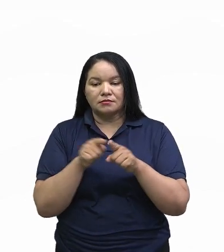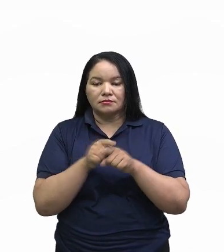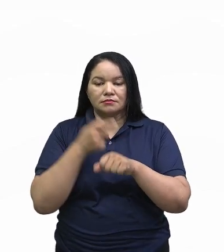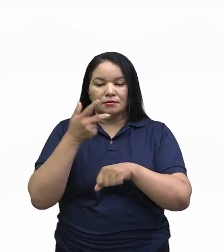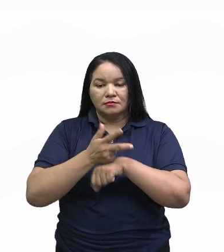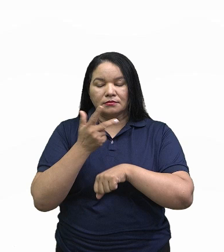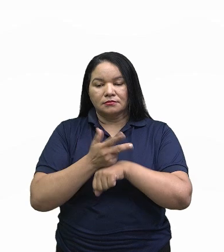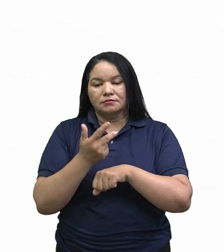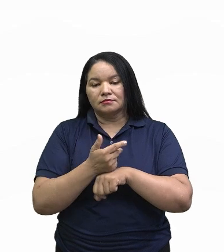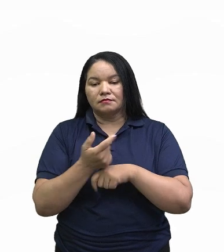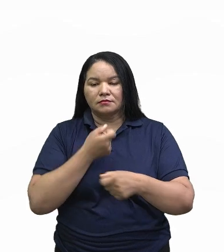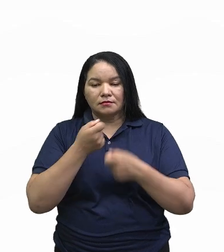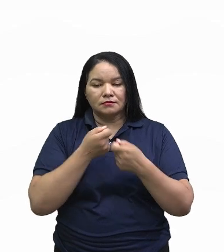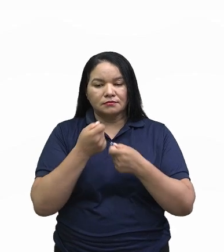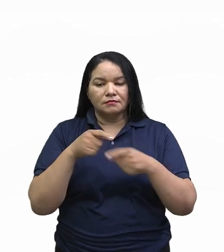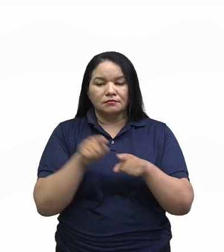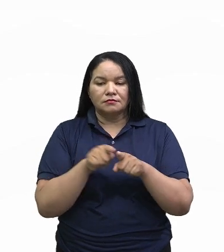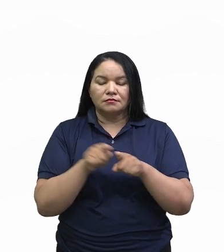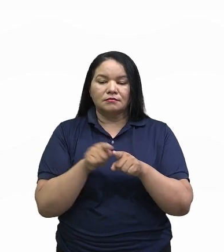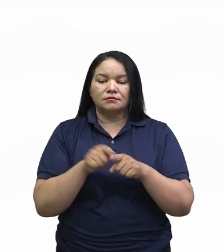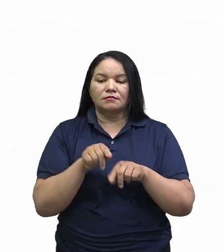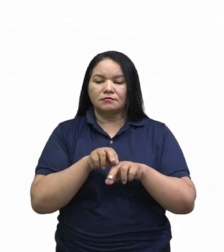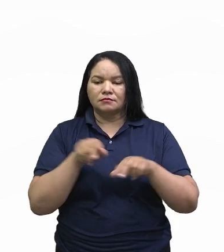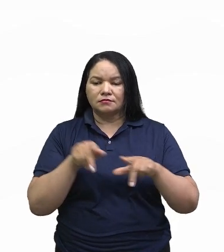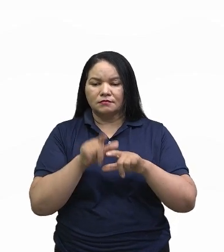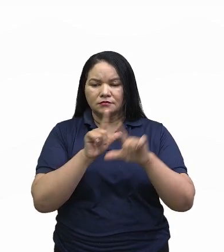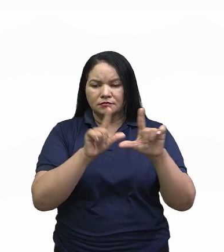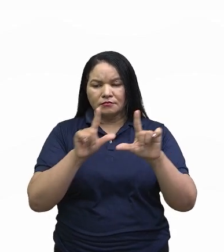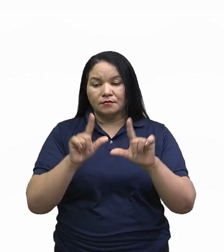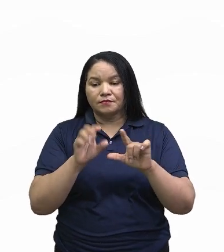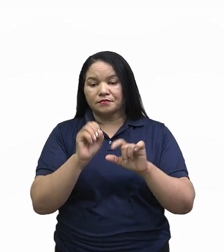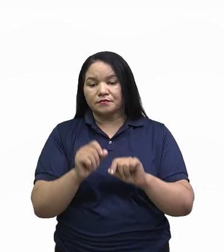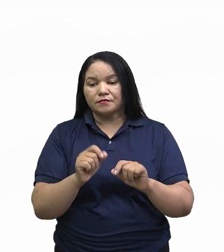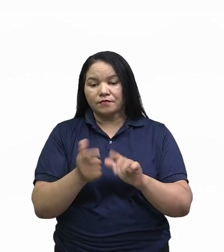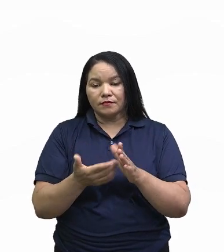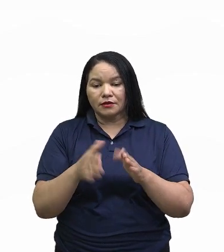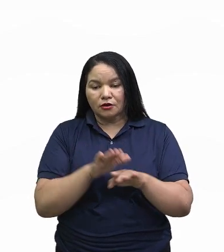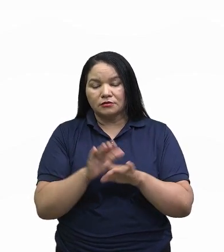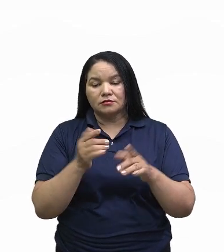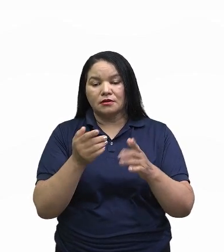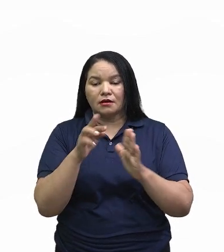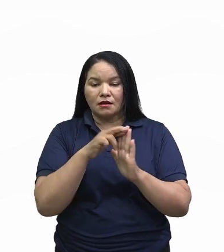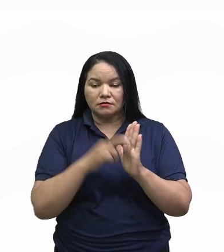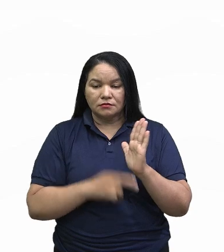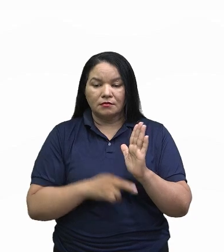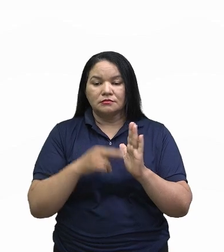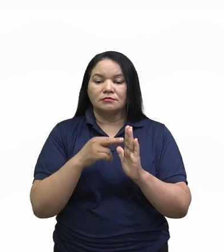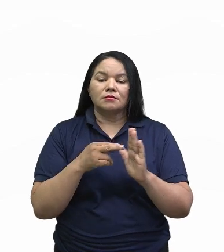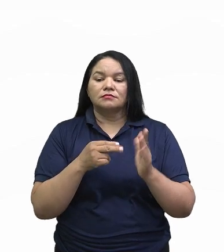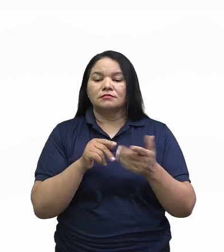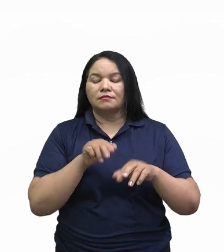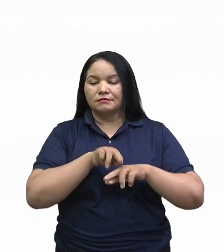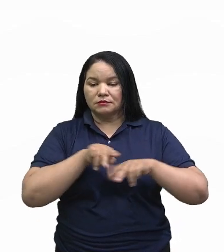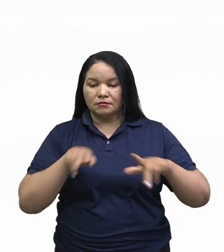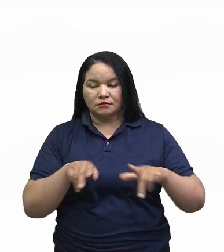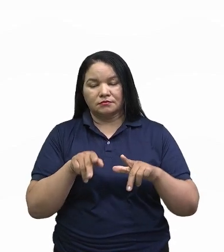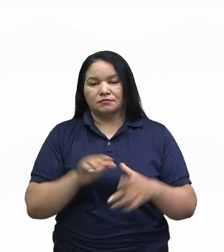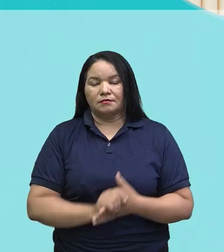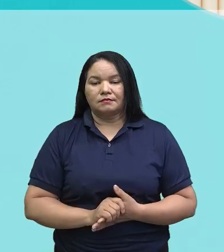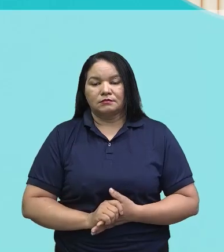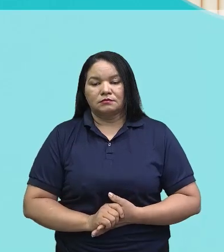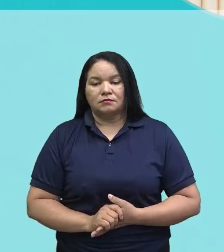de depoimentos, memoriais, banners, folders, relatórios, seminários e